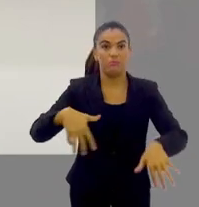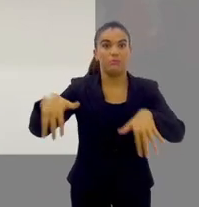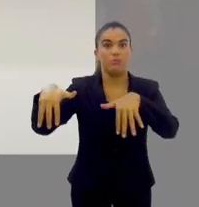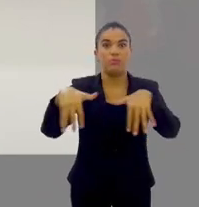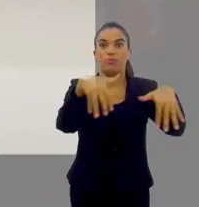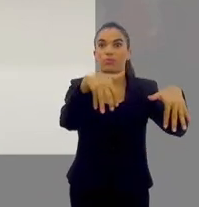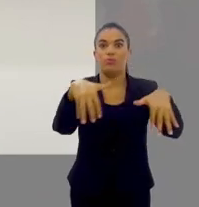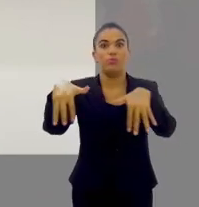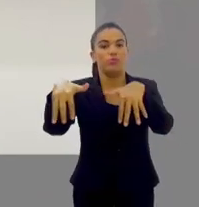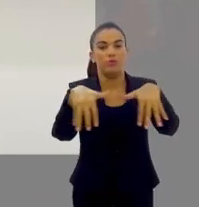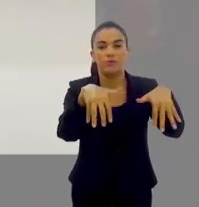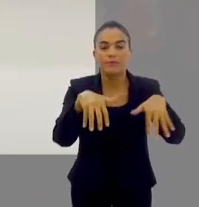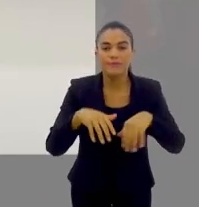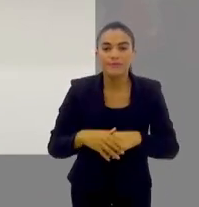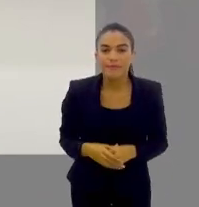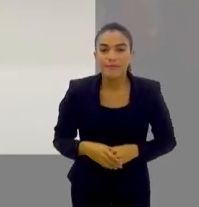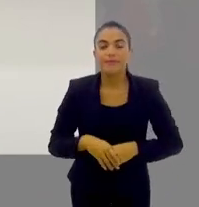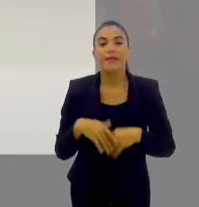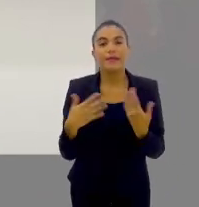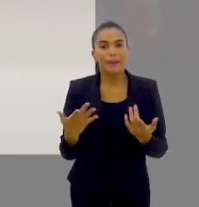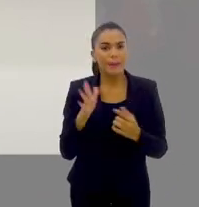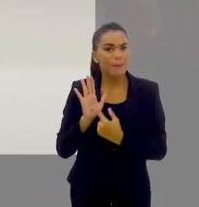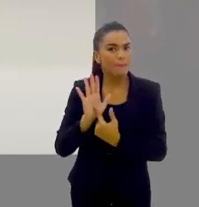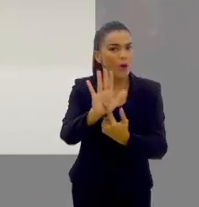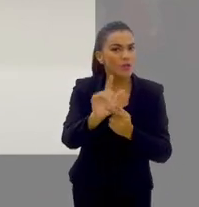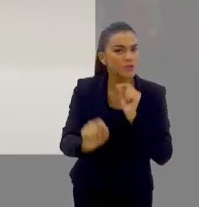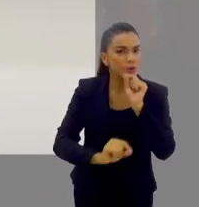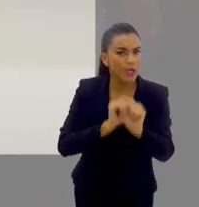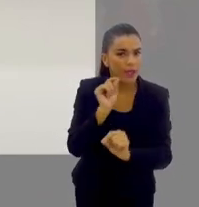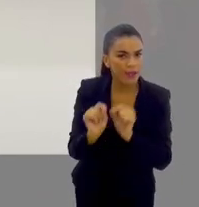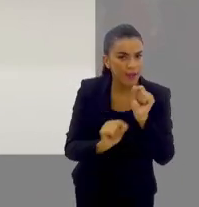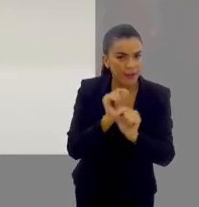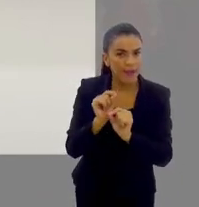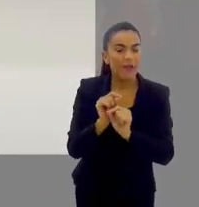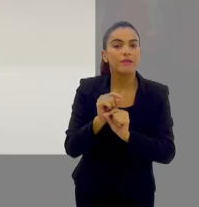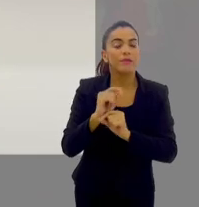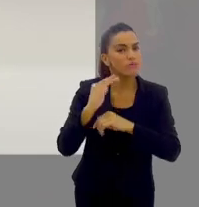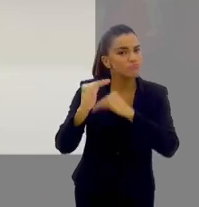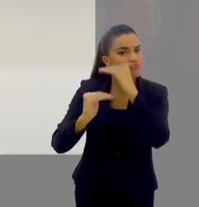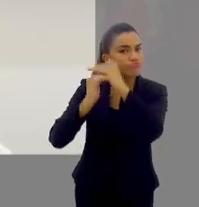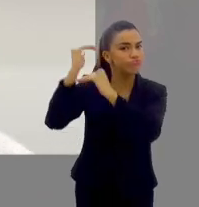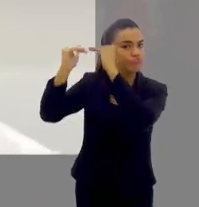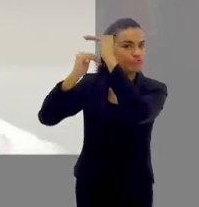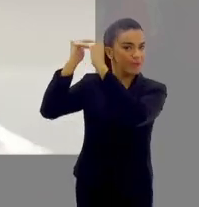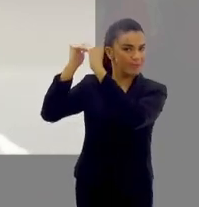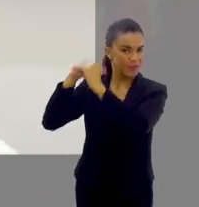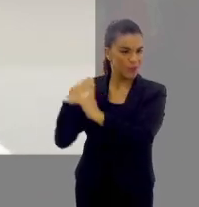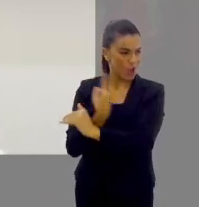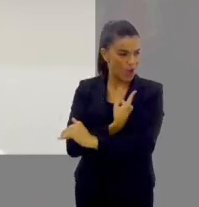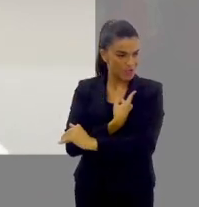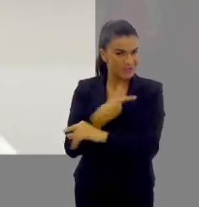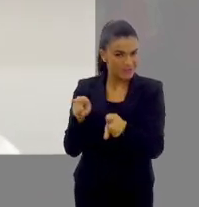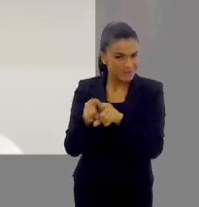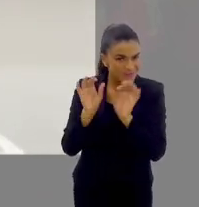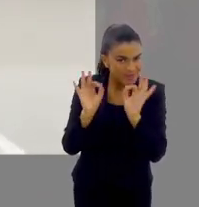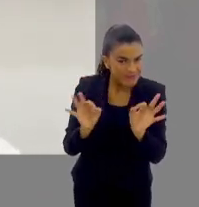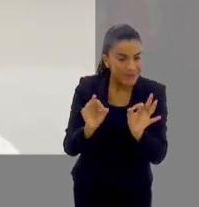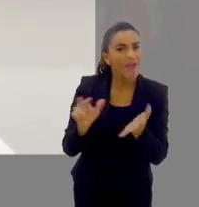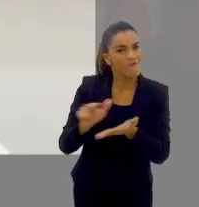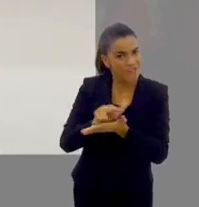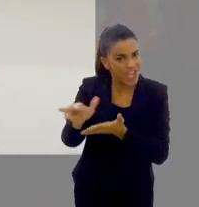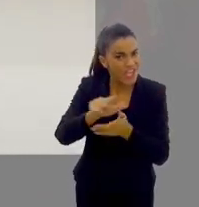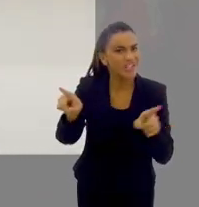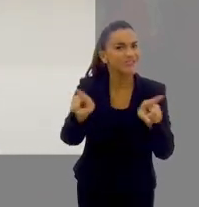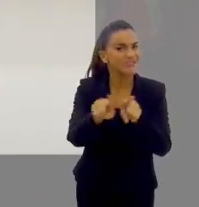zumbis, mostra o seguinte, que inclusive sempre estamos em evolução, né? E o vírus da